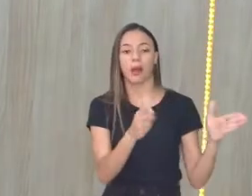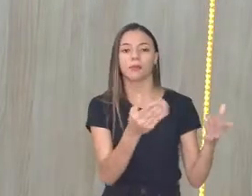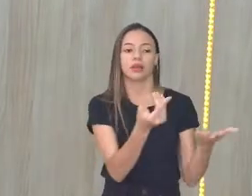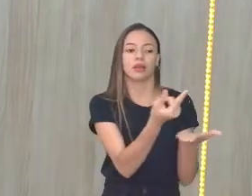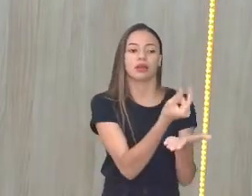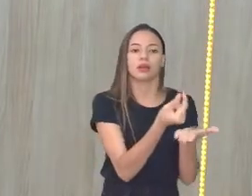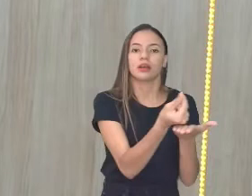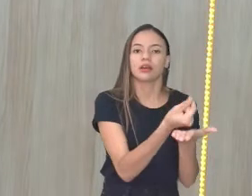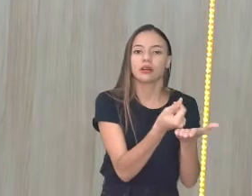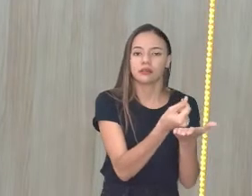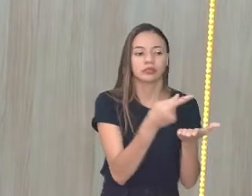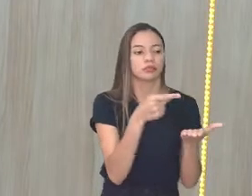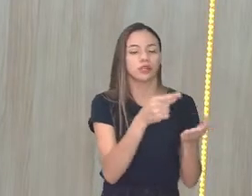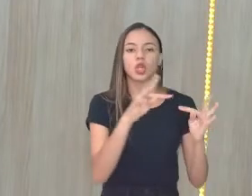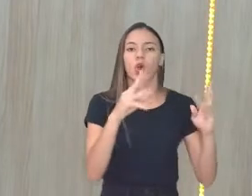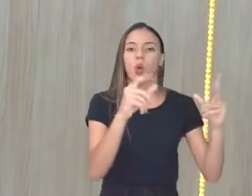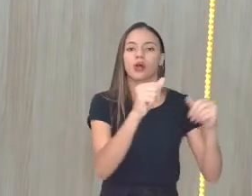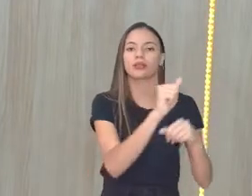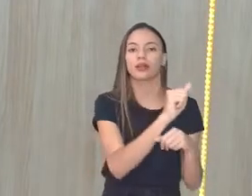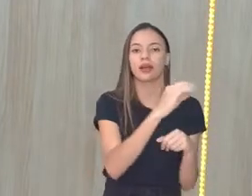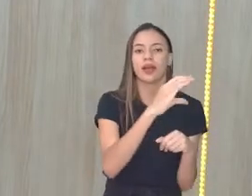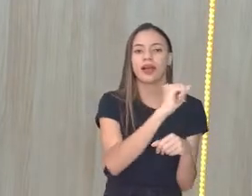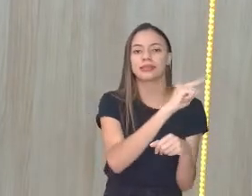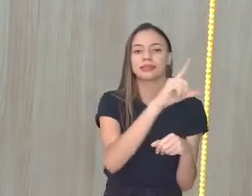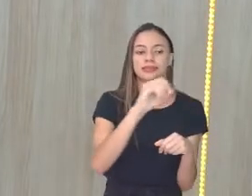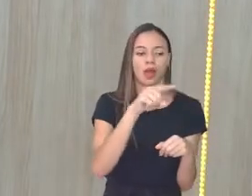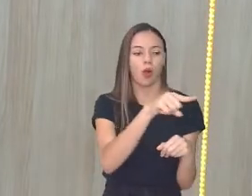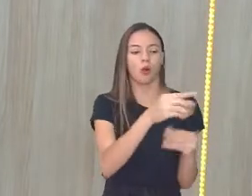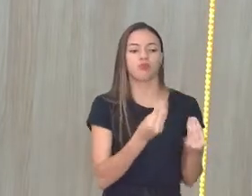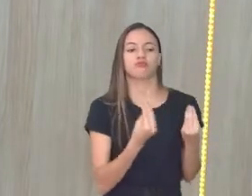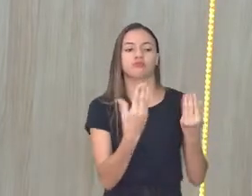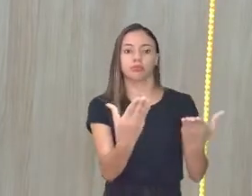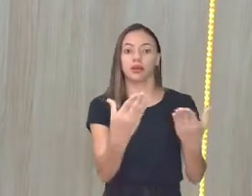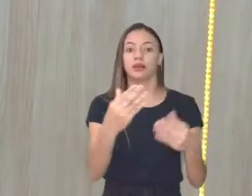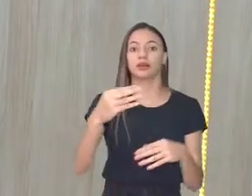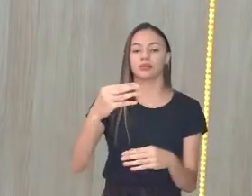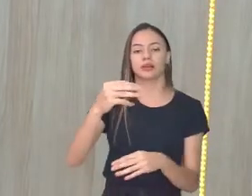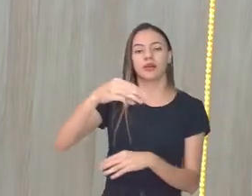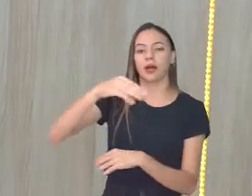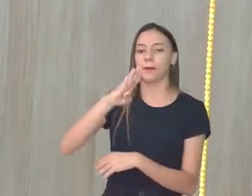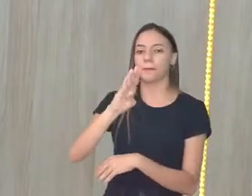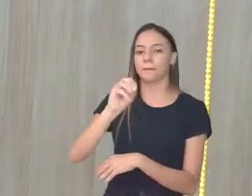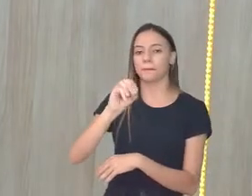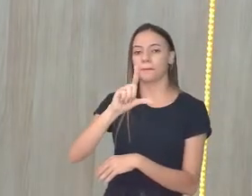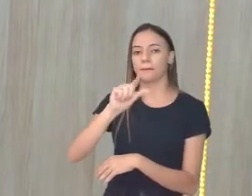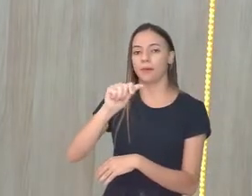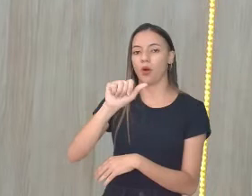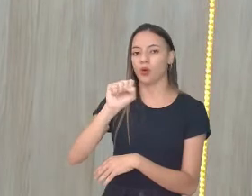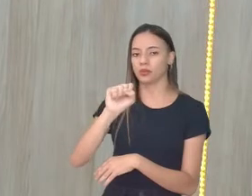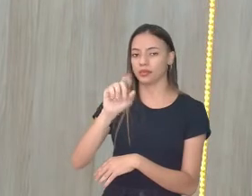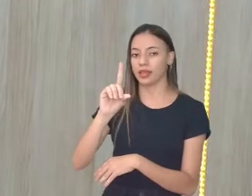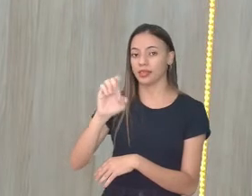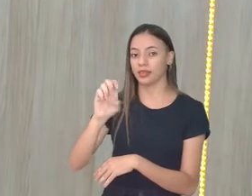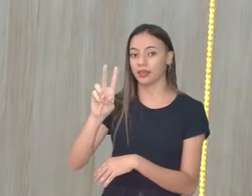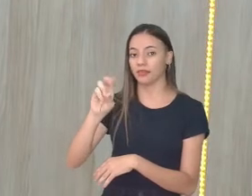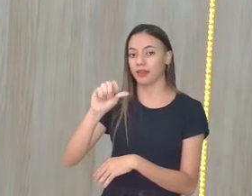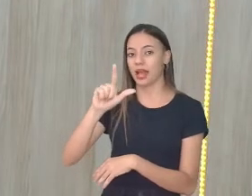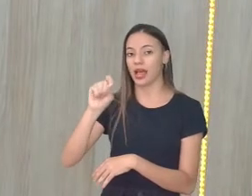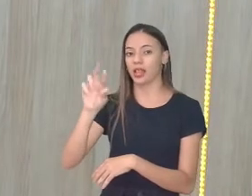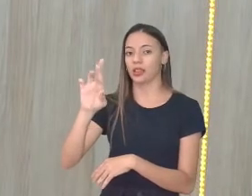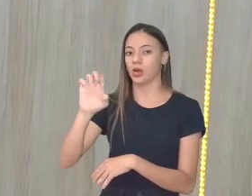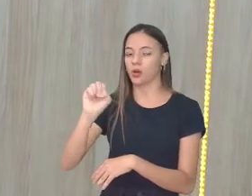coloca as suas ações na bolsa de valores, né, e aqueles donos, né, de empresas,